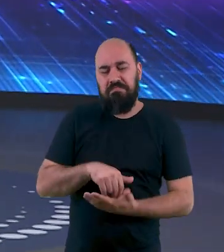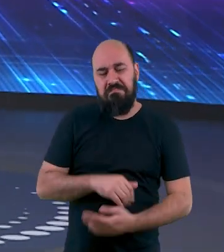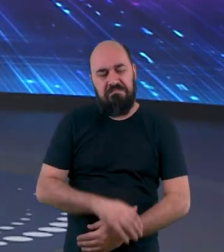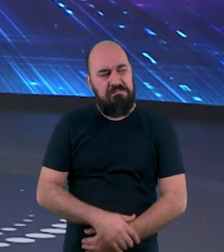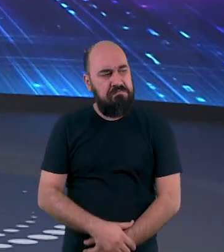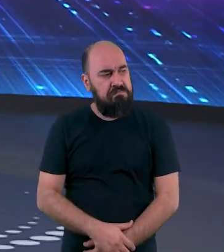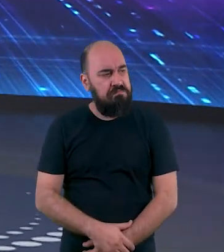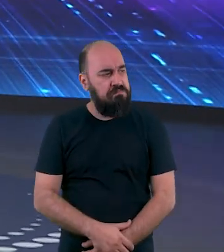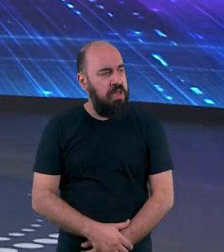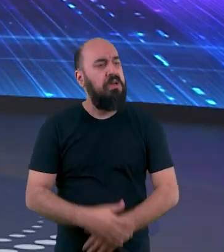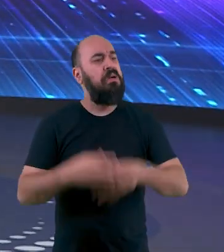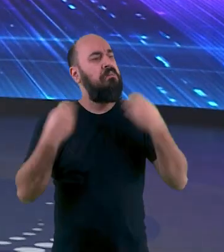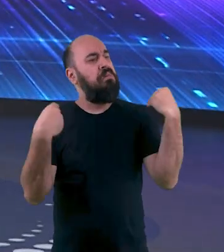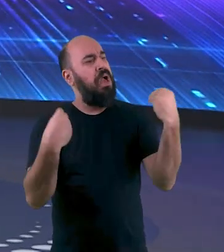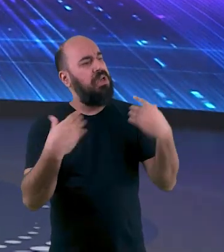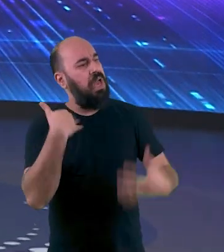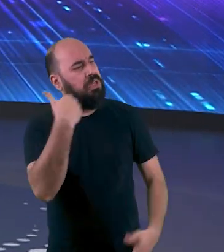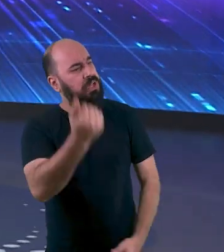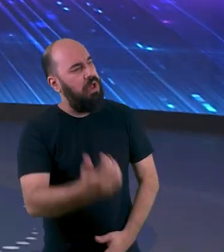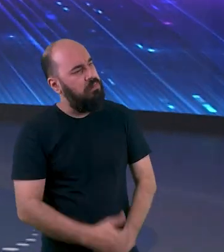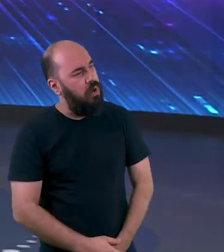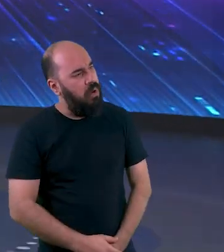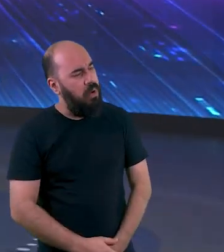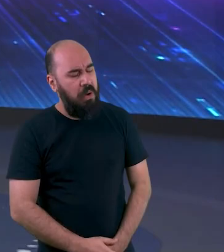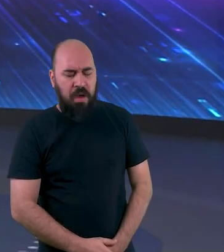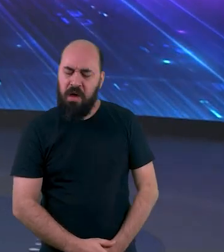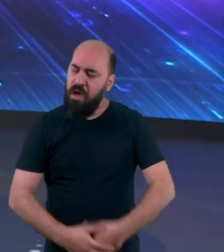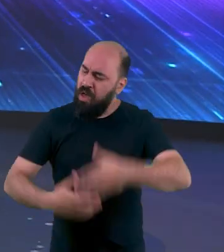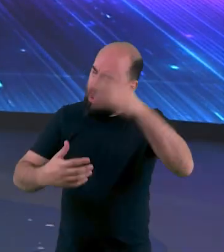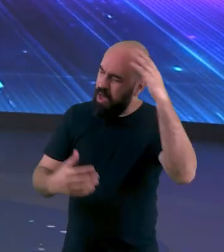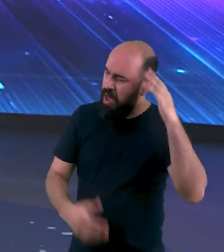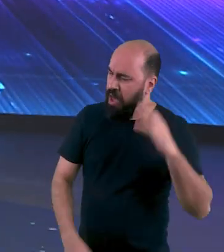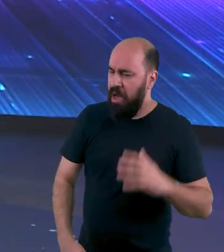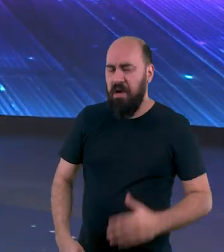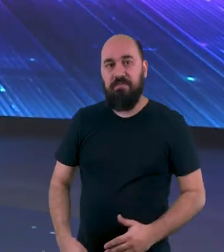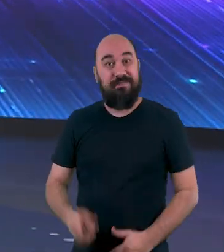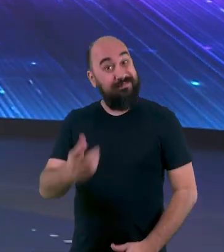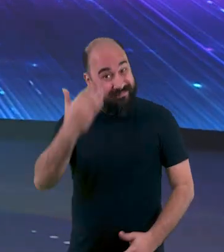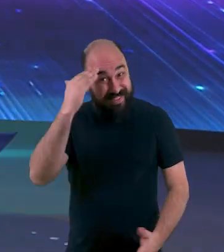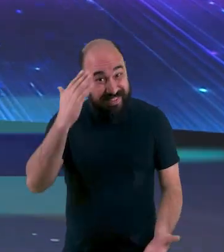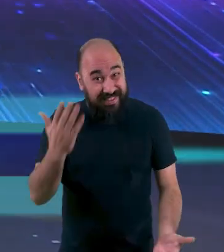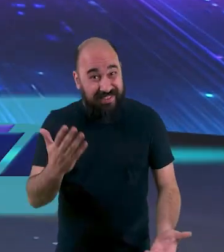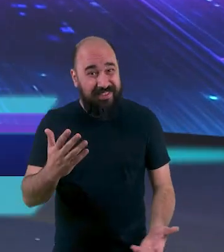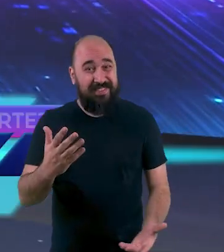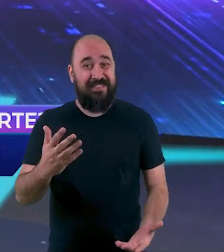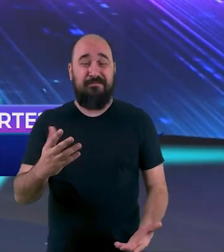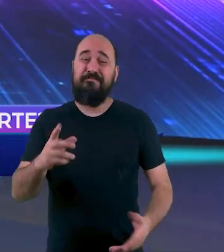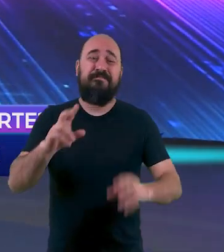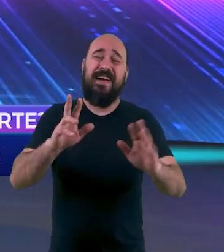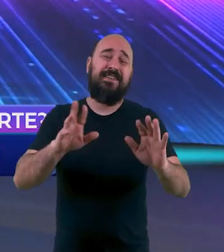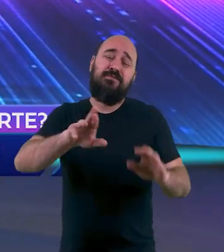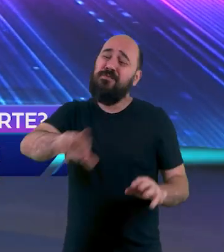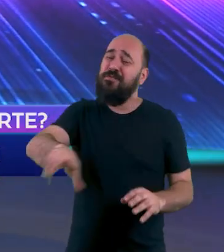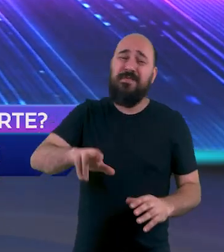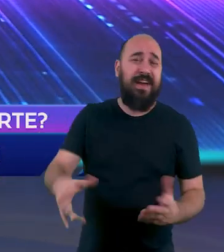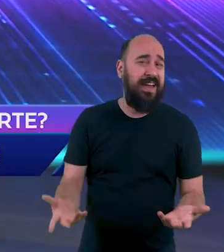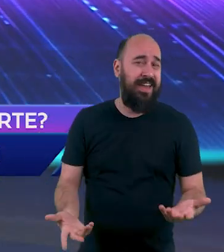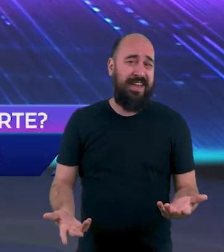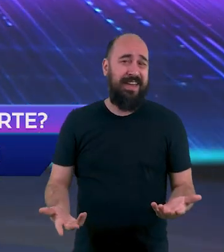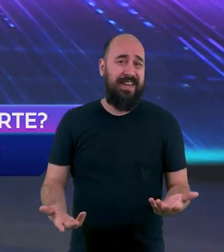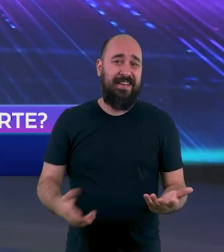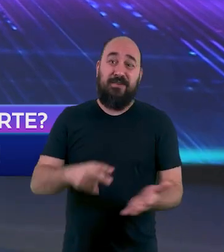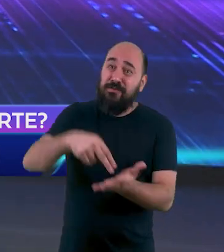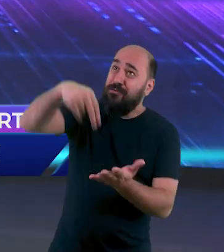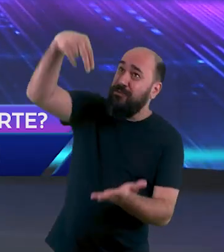aqui. Só que Jesus disse que a morte é como um sono. Ou seja, se a pessoa que